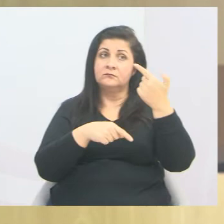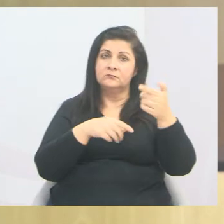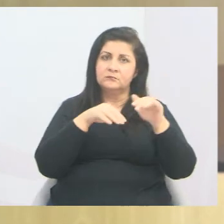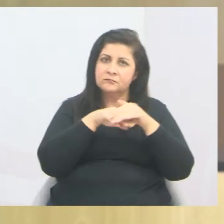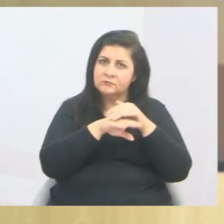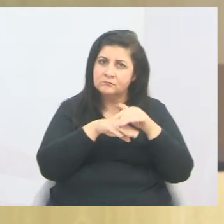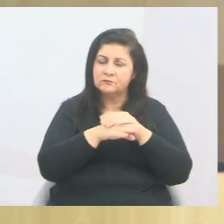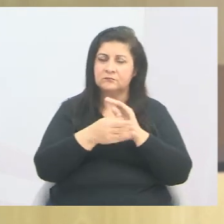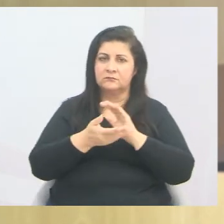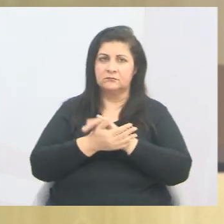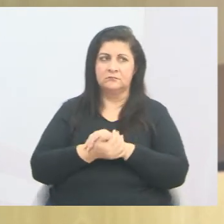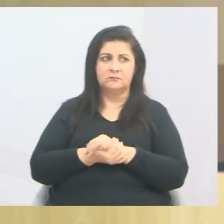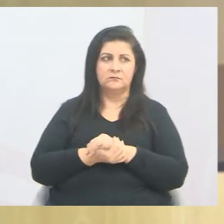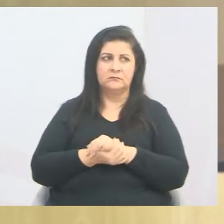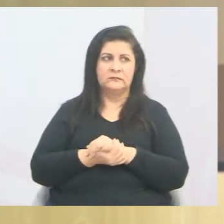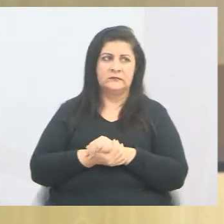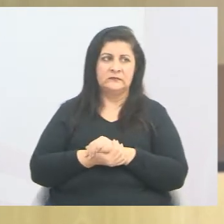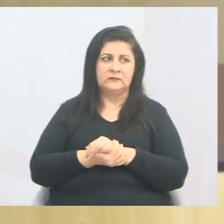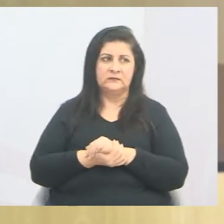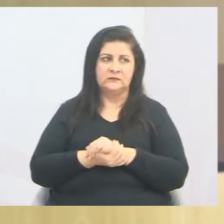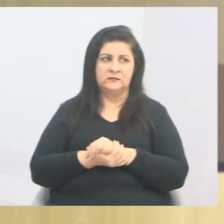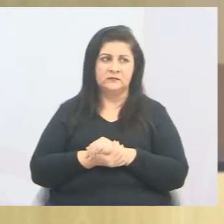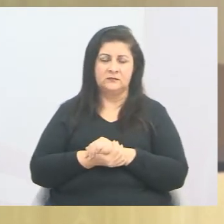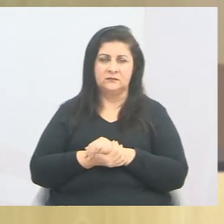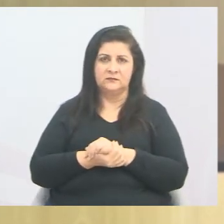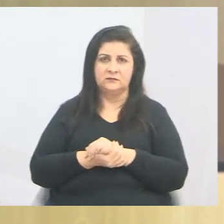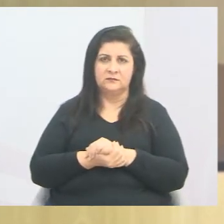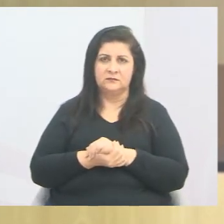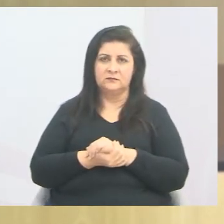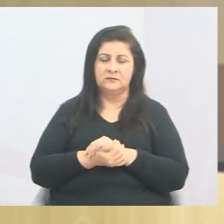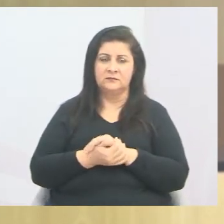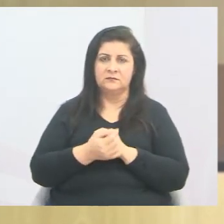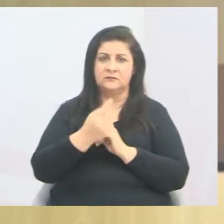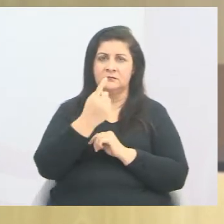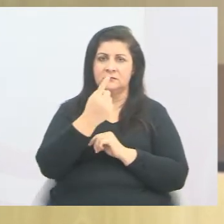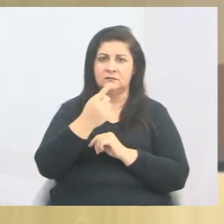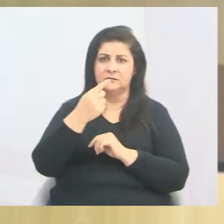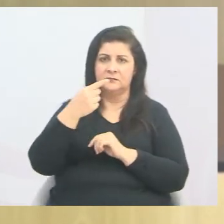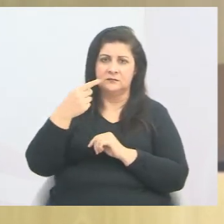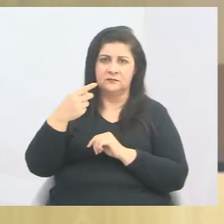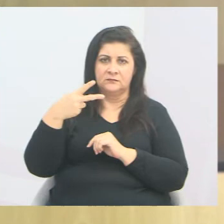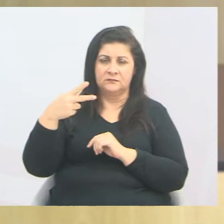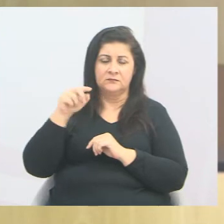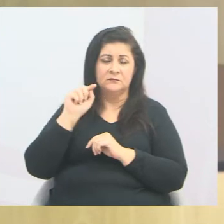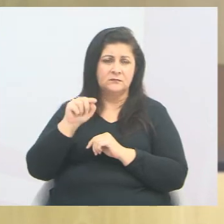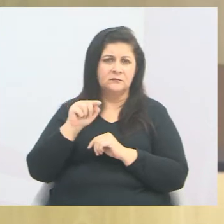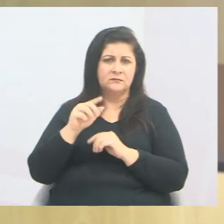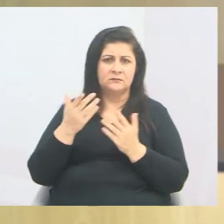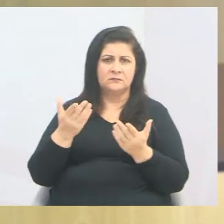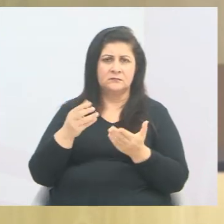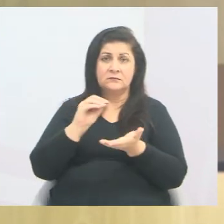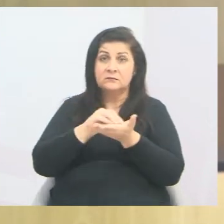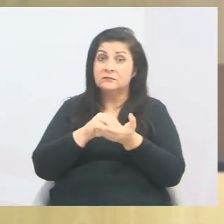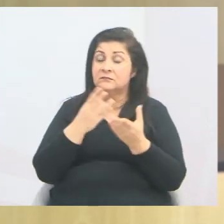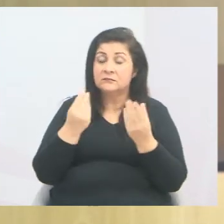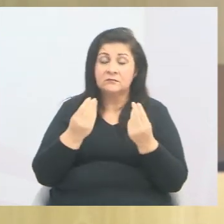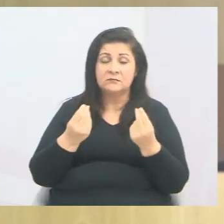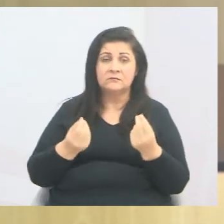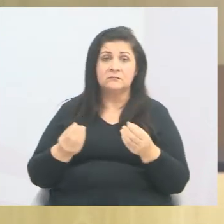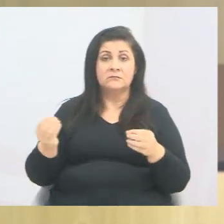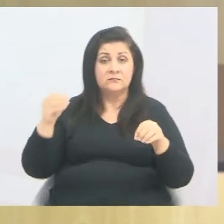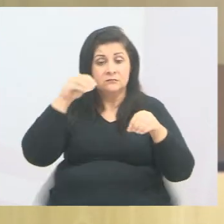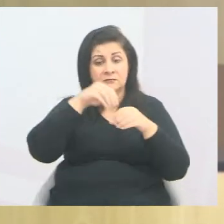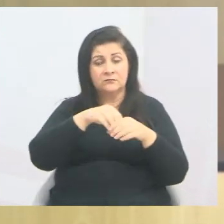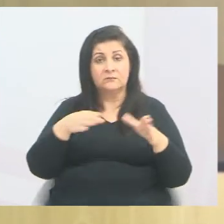de 700 mil, né? Não lembro exatamente. 112 mil. Então, quer dizer, isso aí que faz com que haja investimento,